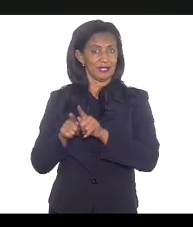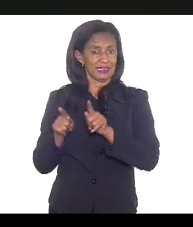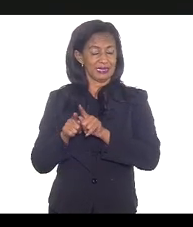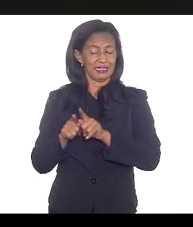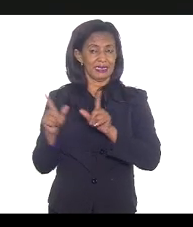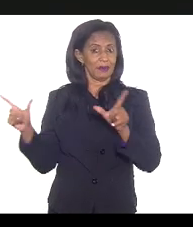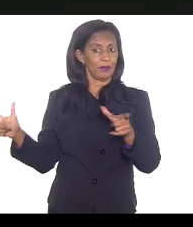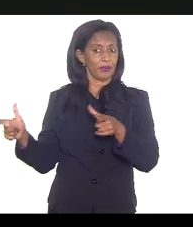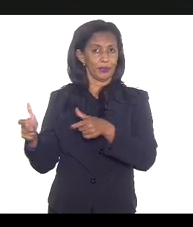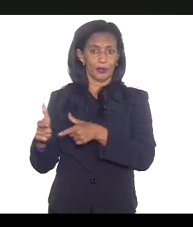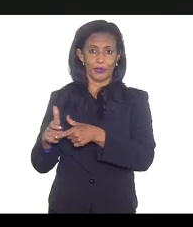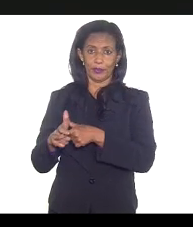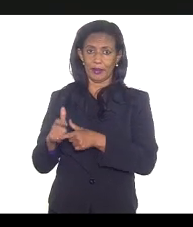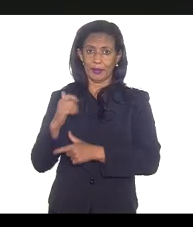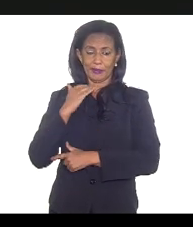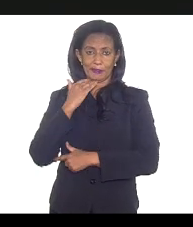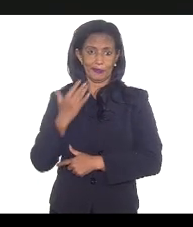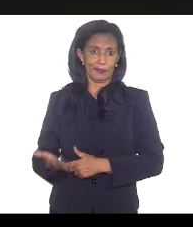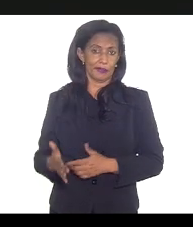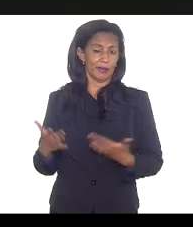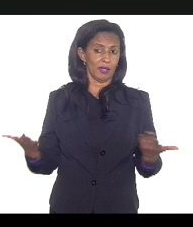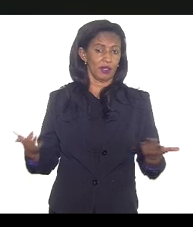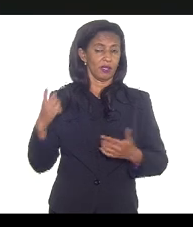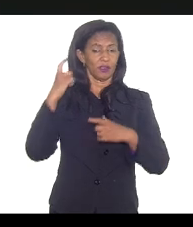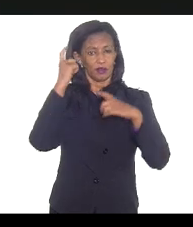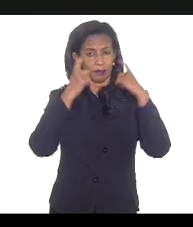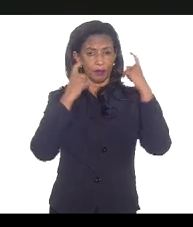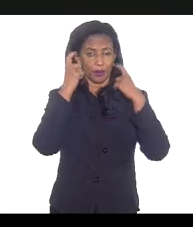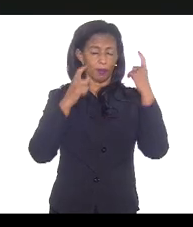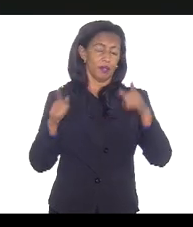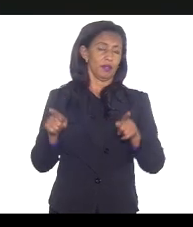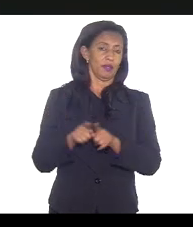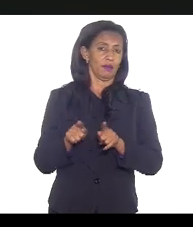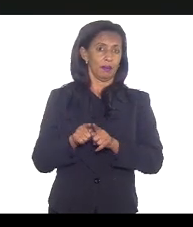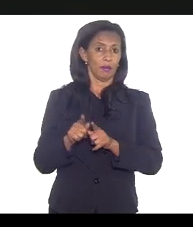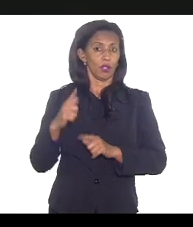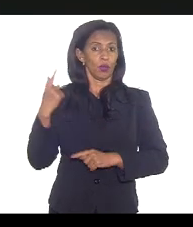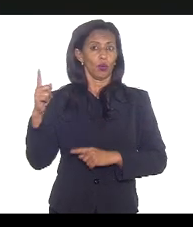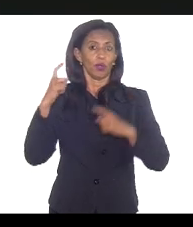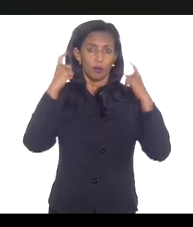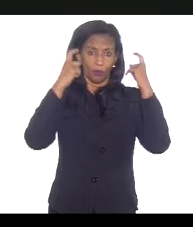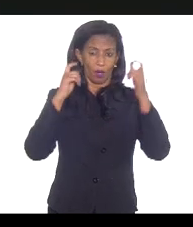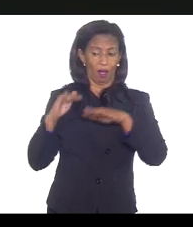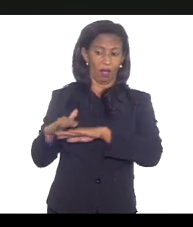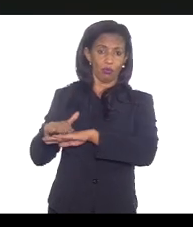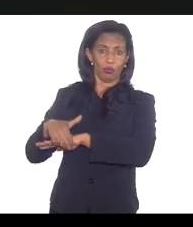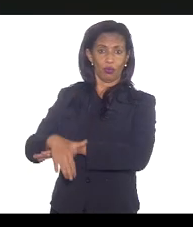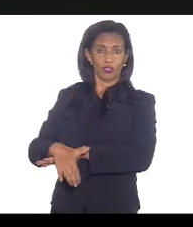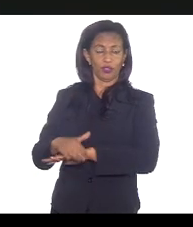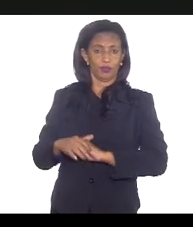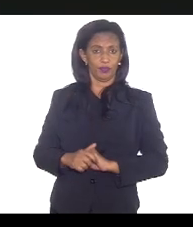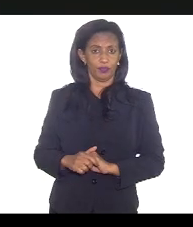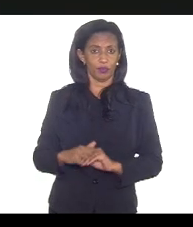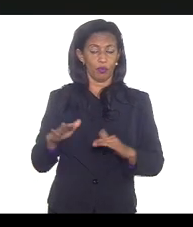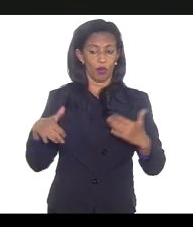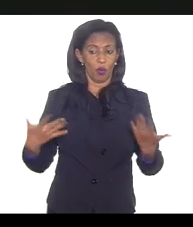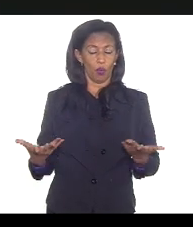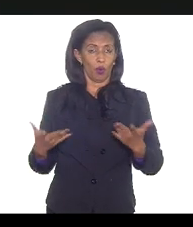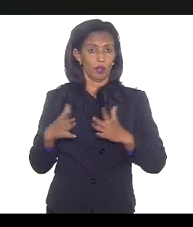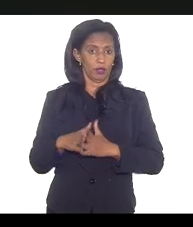se esvaziando. Então, a gente tem essa preocupação também. E outra preocupação é com o horário noturno. Quando a gente